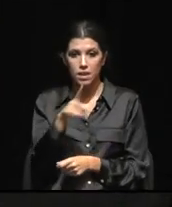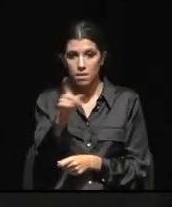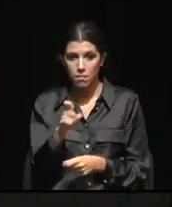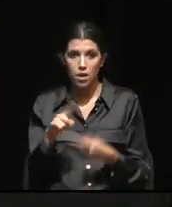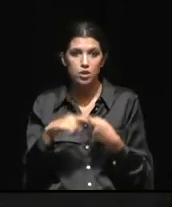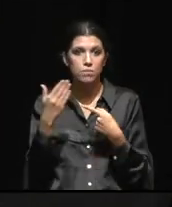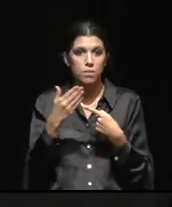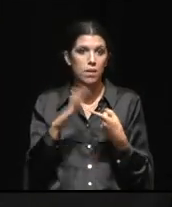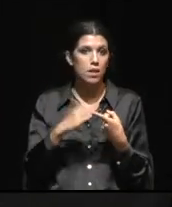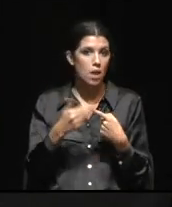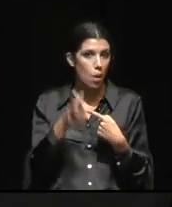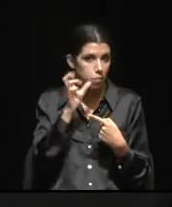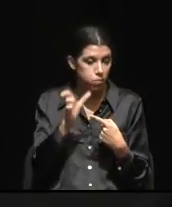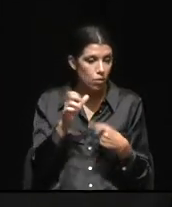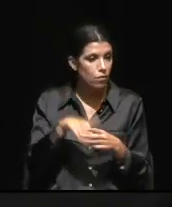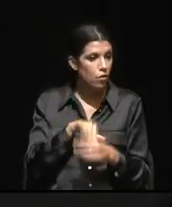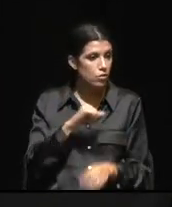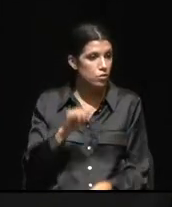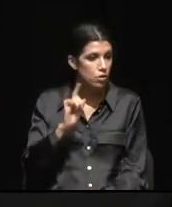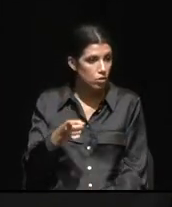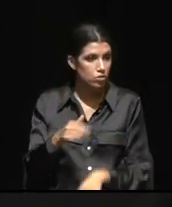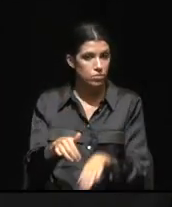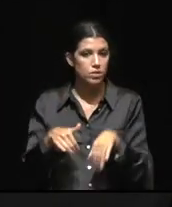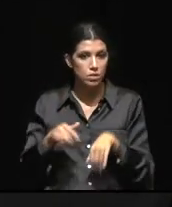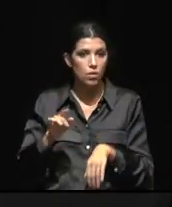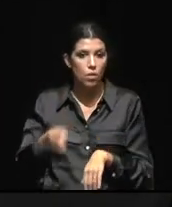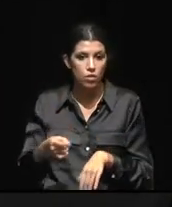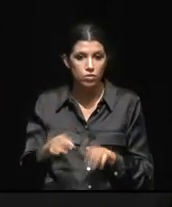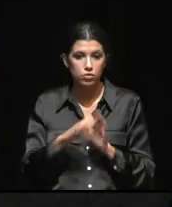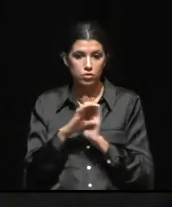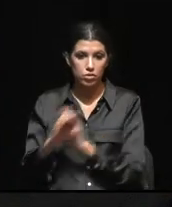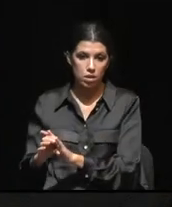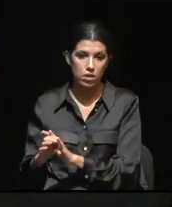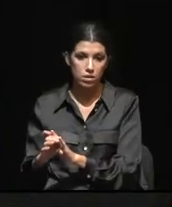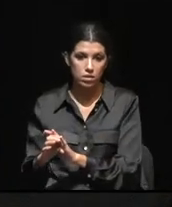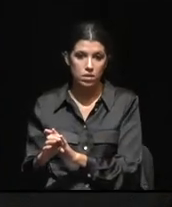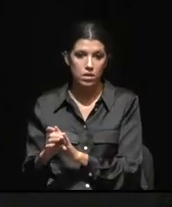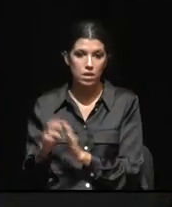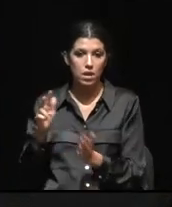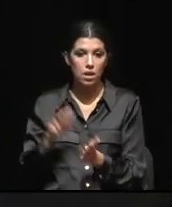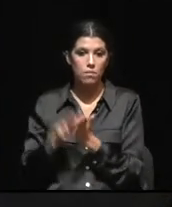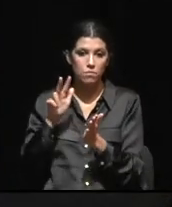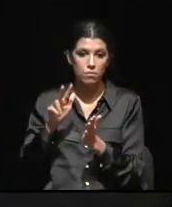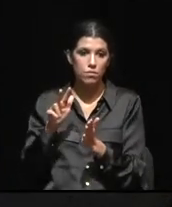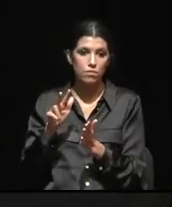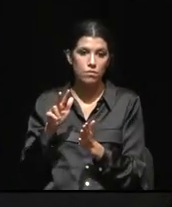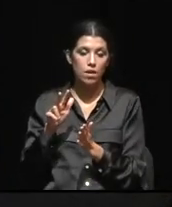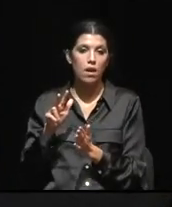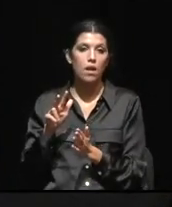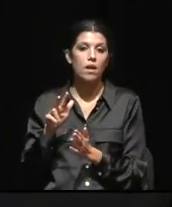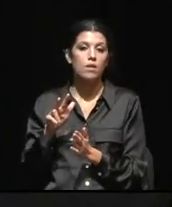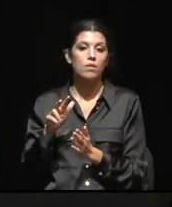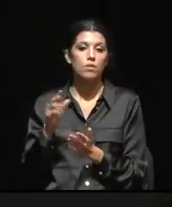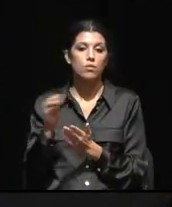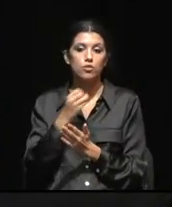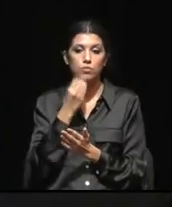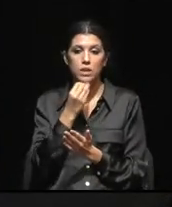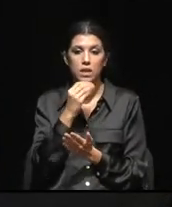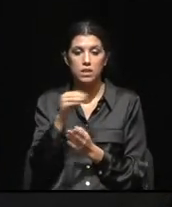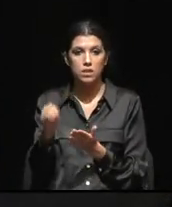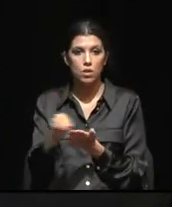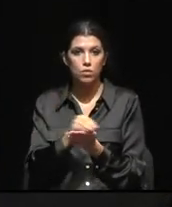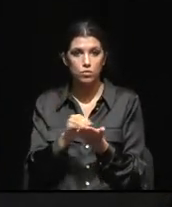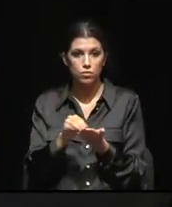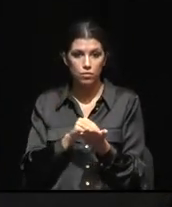Vota contra quem se abstém chega foi aprovada com declaração de voto escrita foi